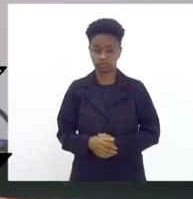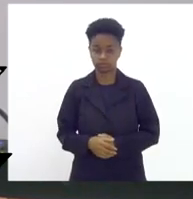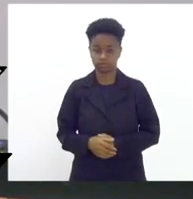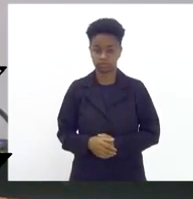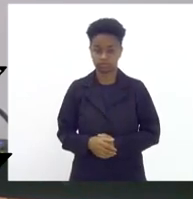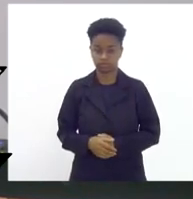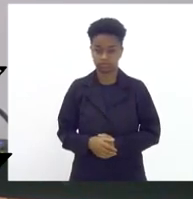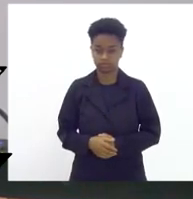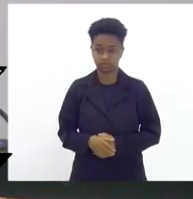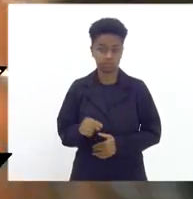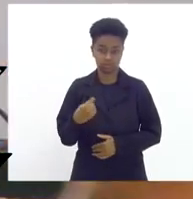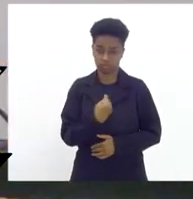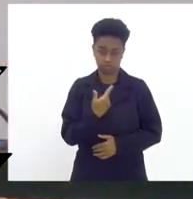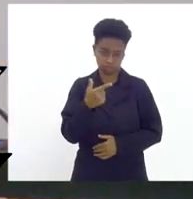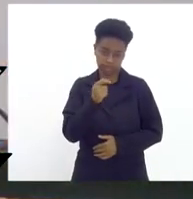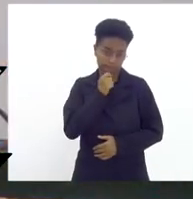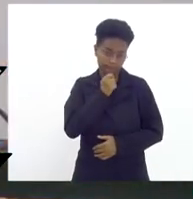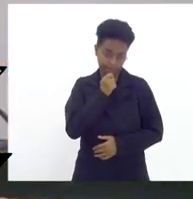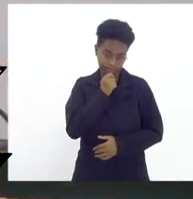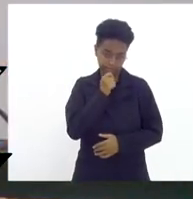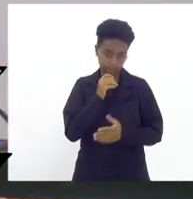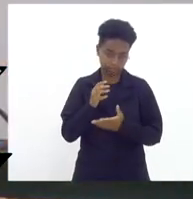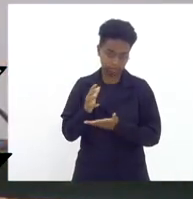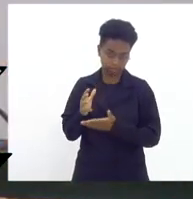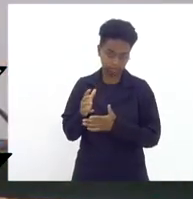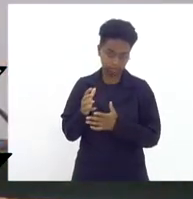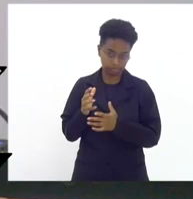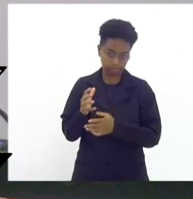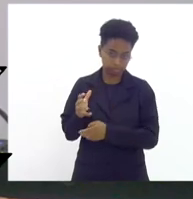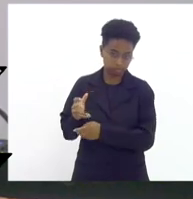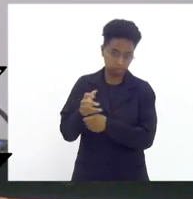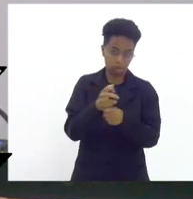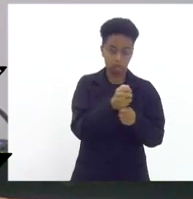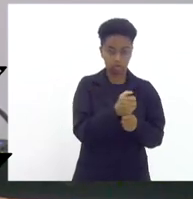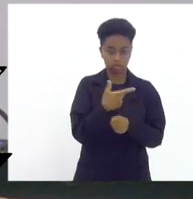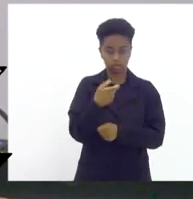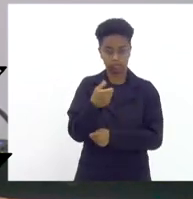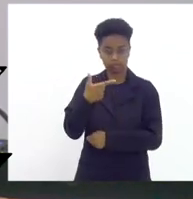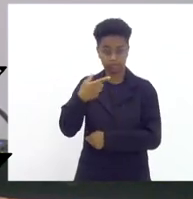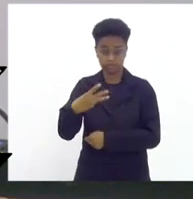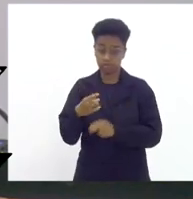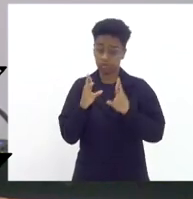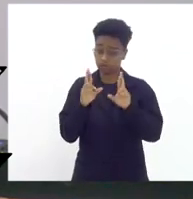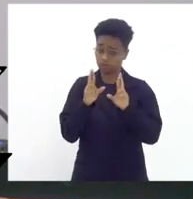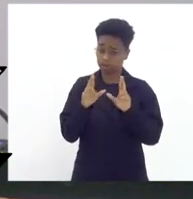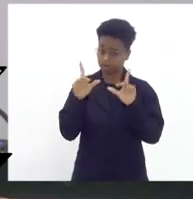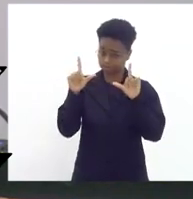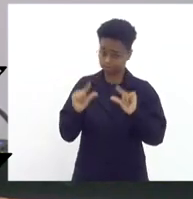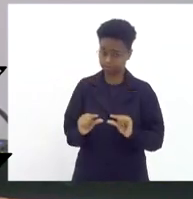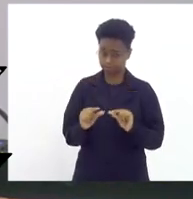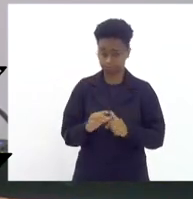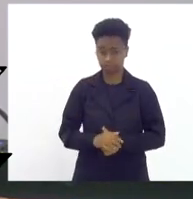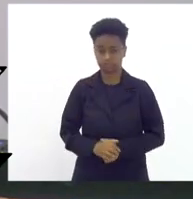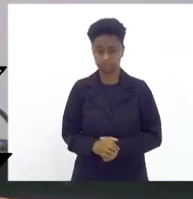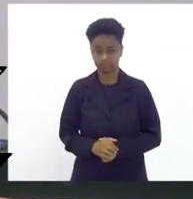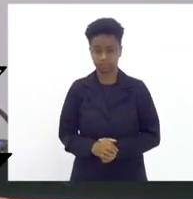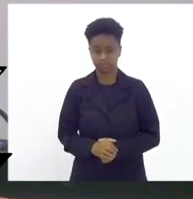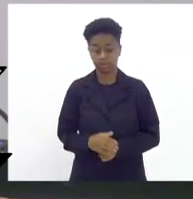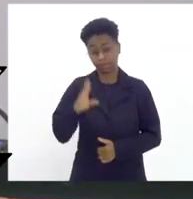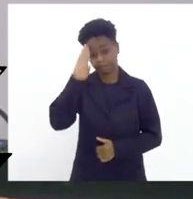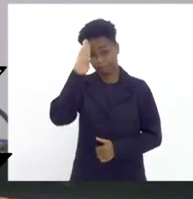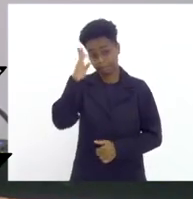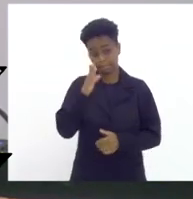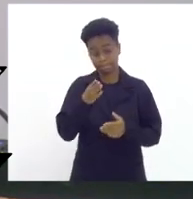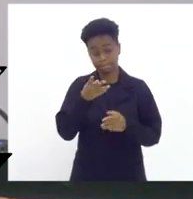nós não temos os dados de 2023 ainda eu espero que a gente não continue aumentando essa cifra os principais países